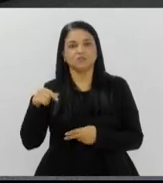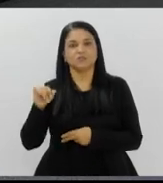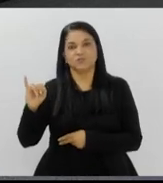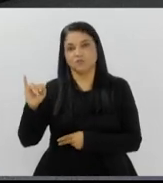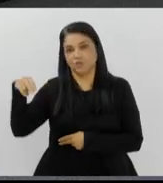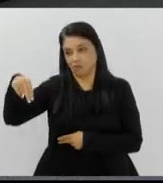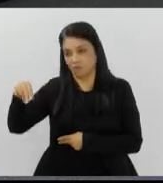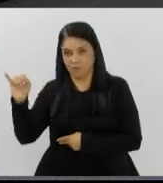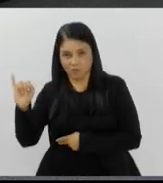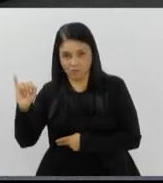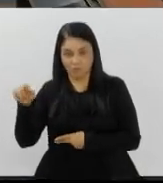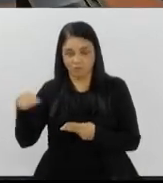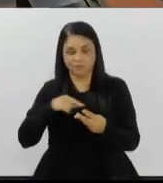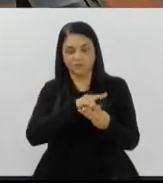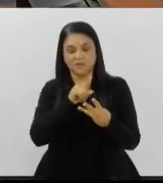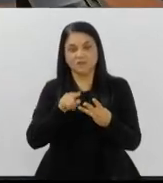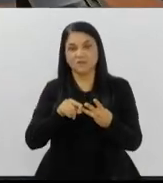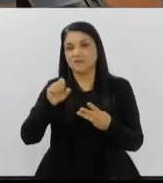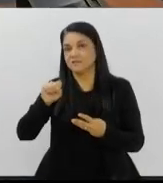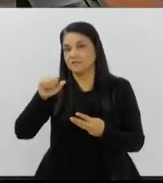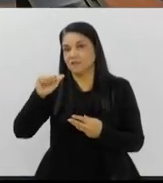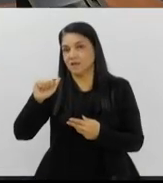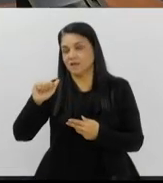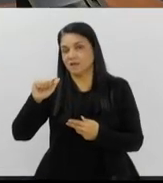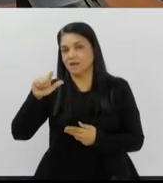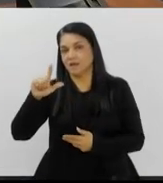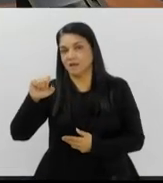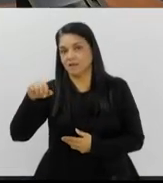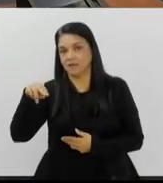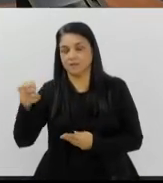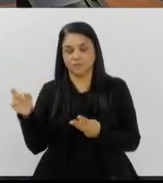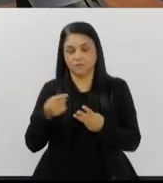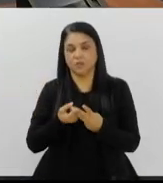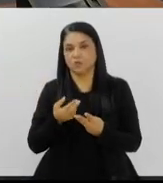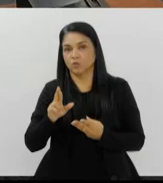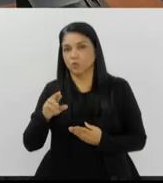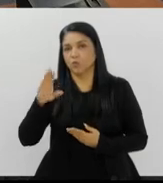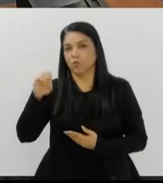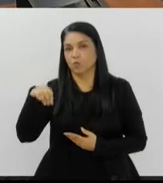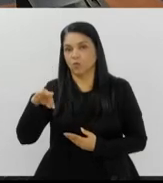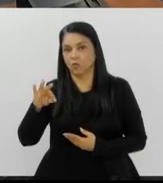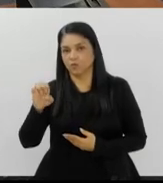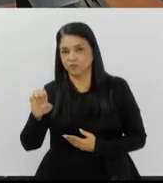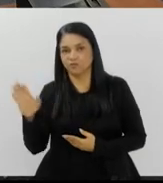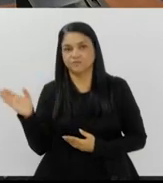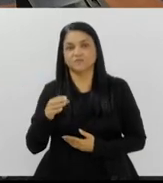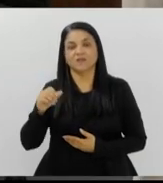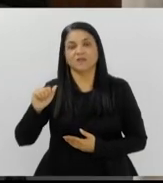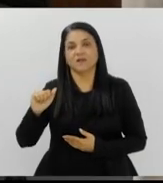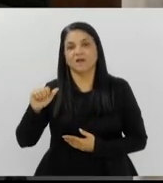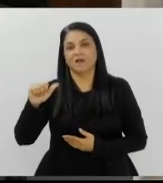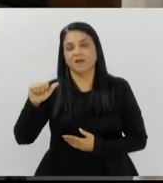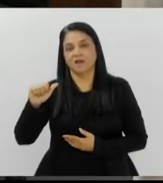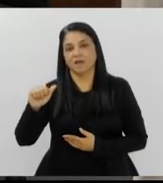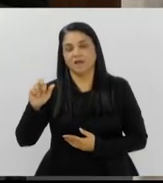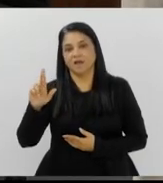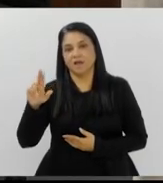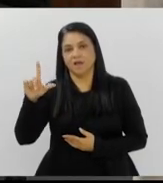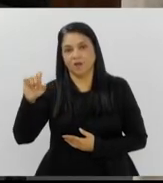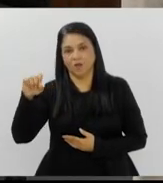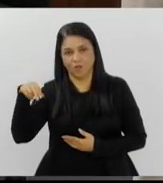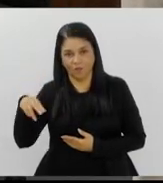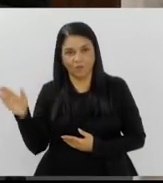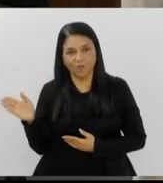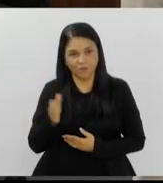a querida Saleme, Dr. Arnon, Dr. Conde. Não posso deixar de saudar meu amigo